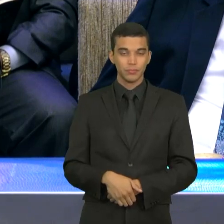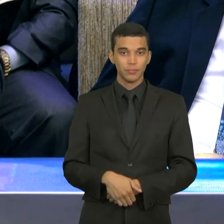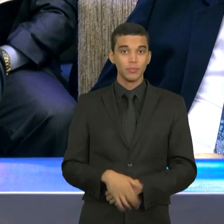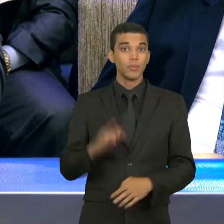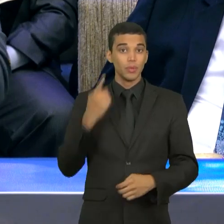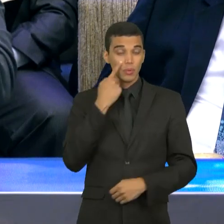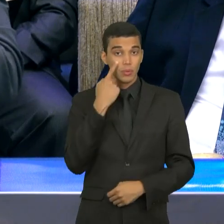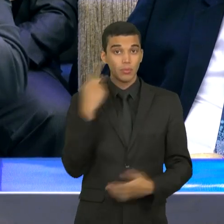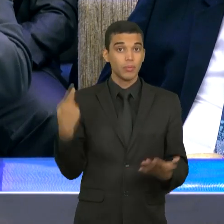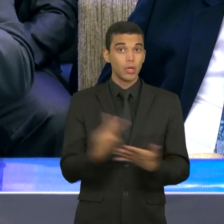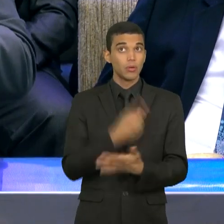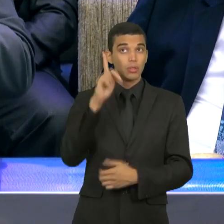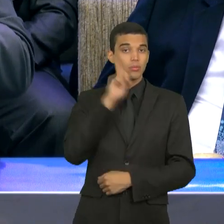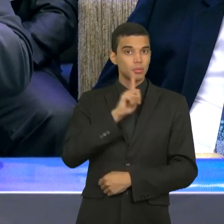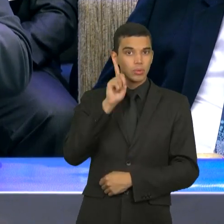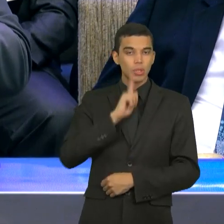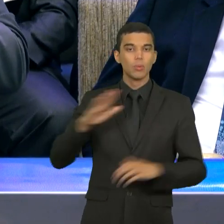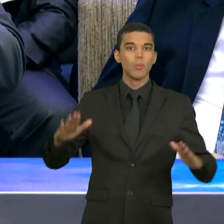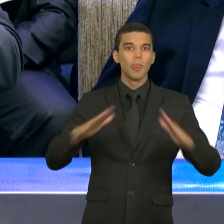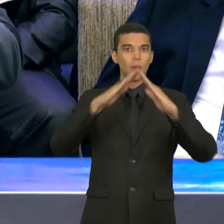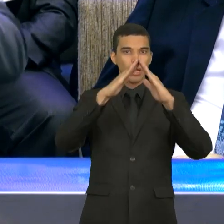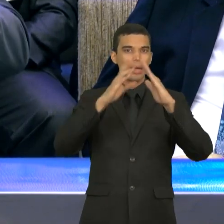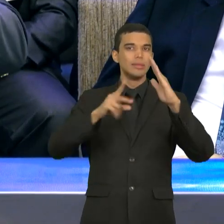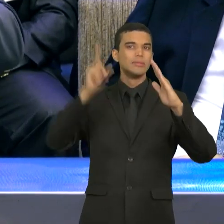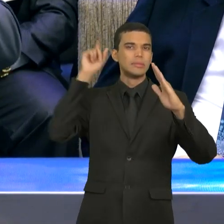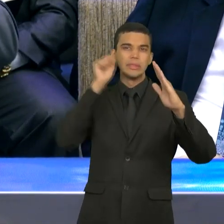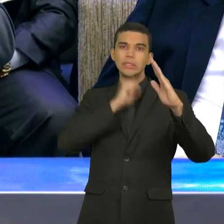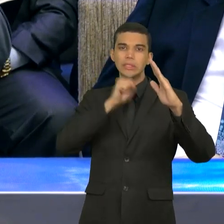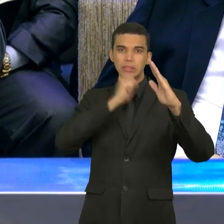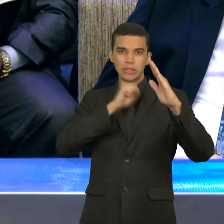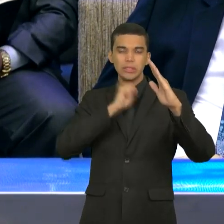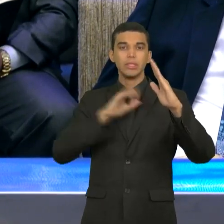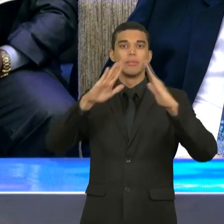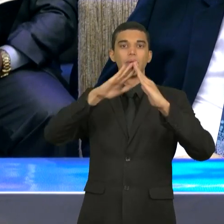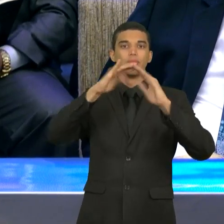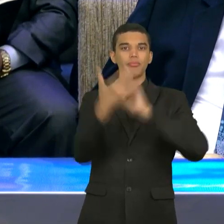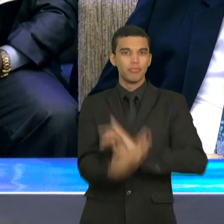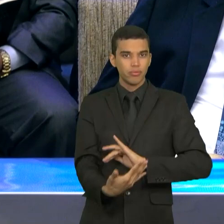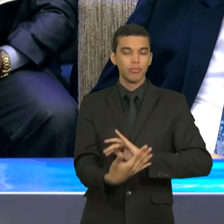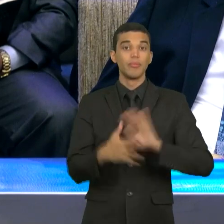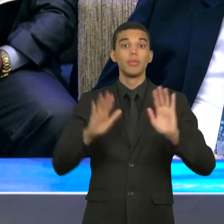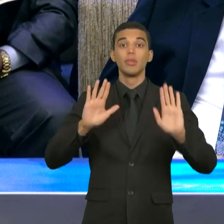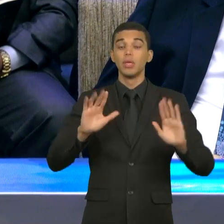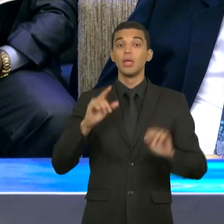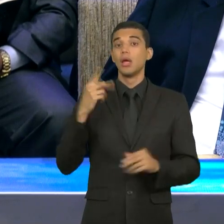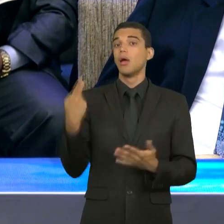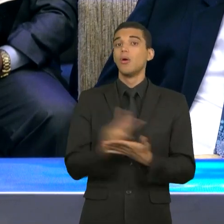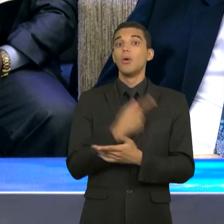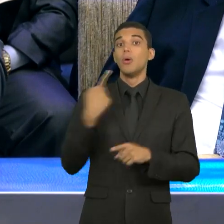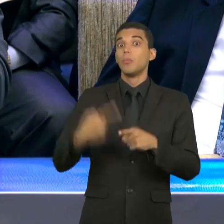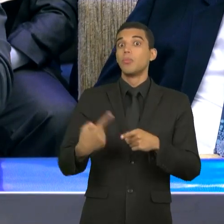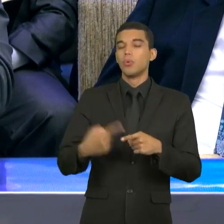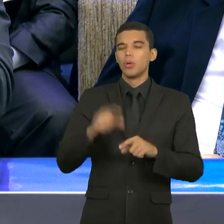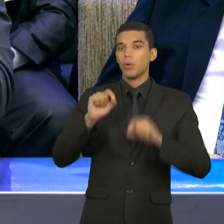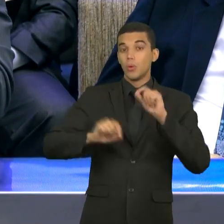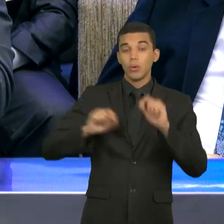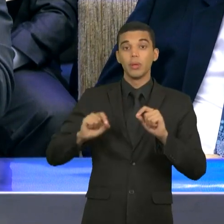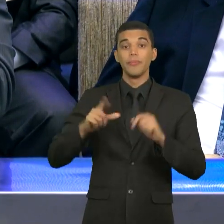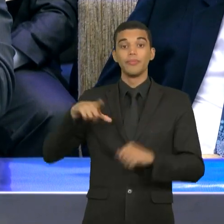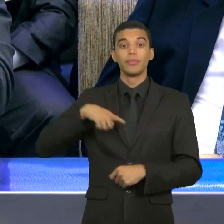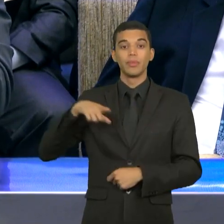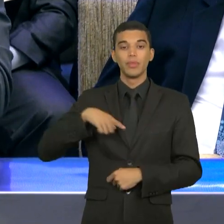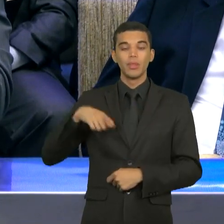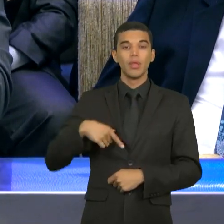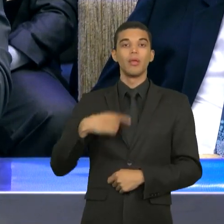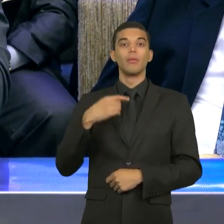piscina Mas aquelas construções antigas o mesmo concreto a mesma base de